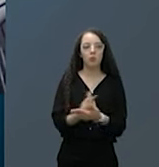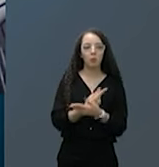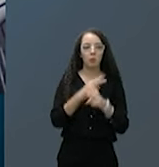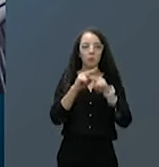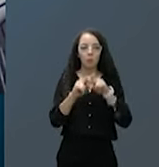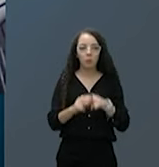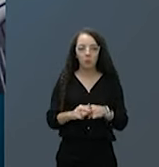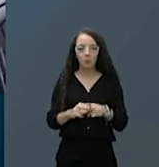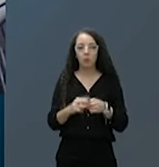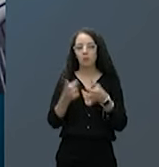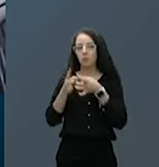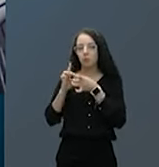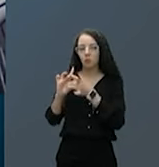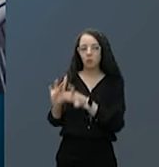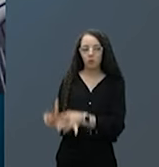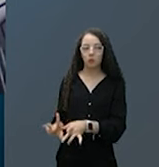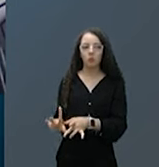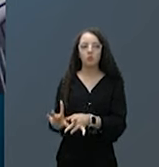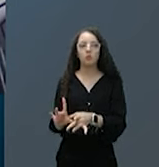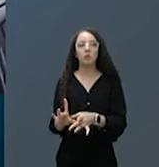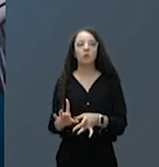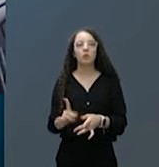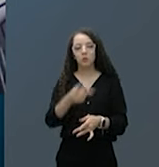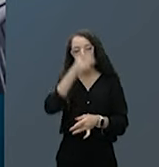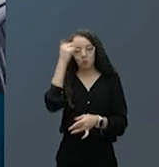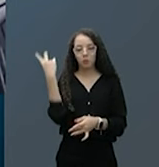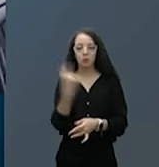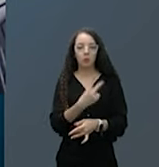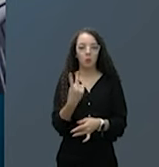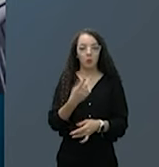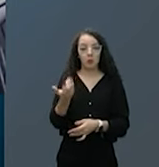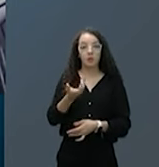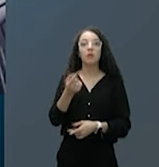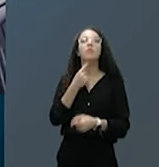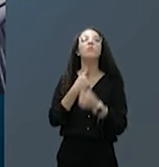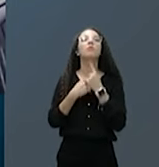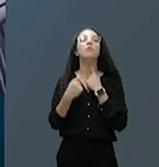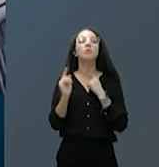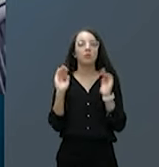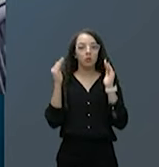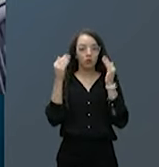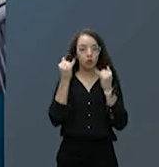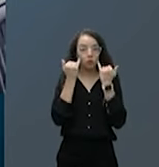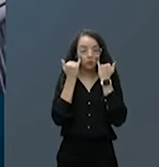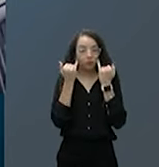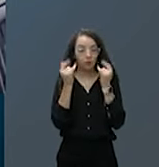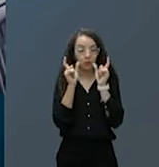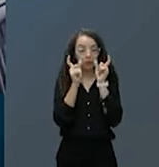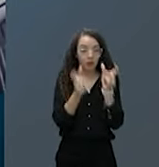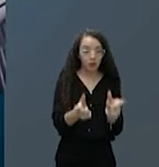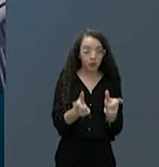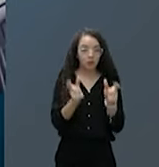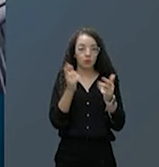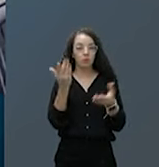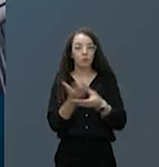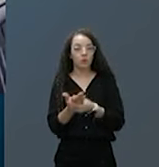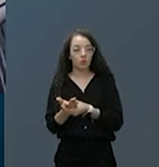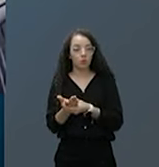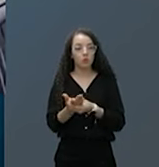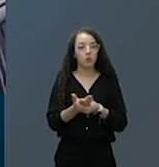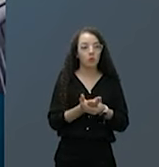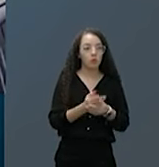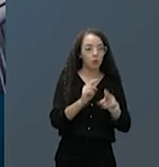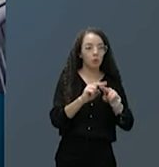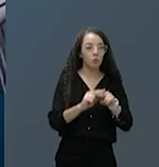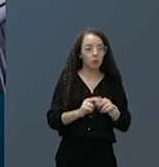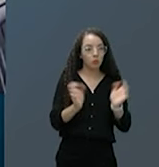arestos confrontados, é firme a jurisprudência desta Corte e da Corte Especial, no sentido